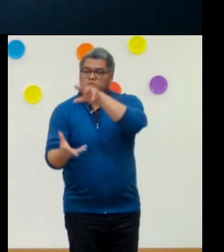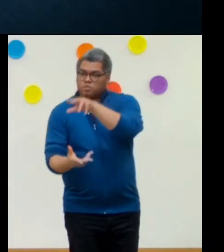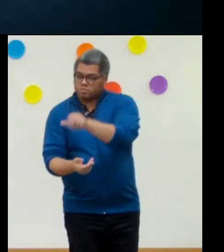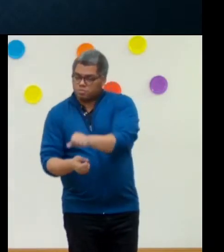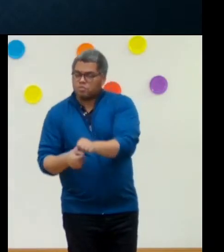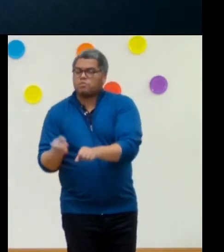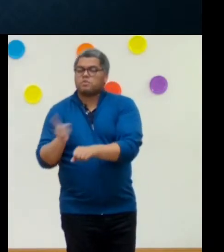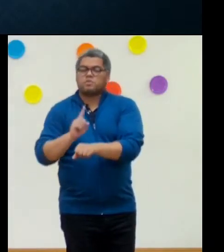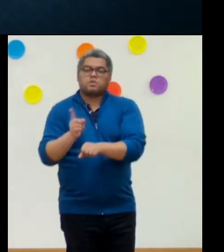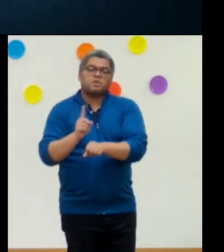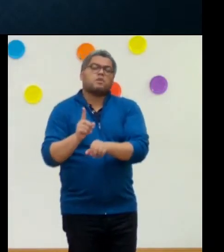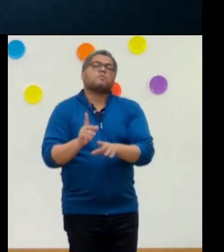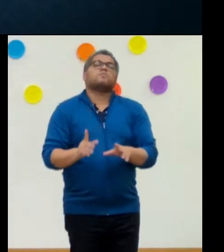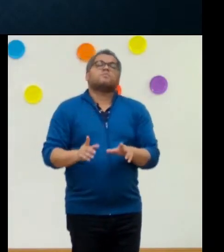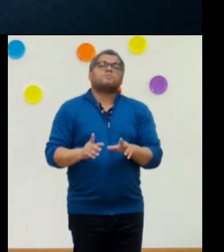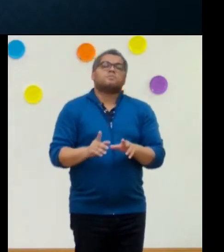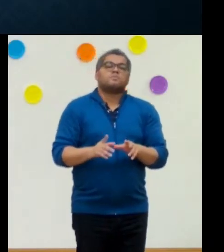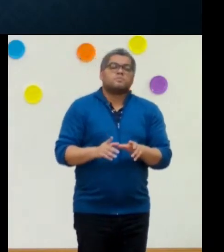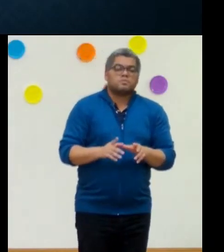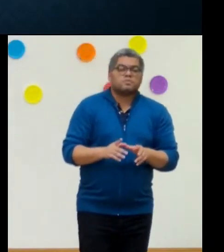não quer que você vá.